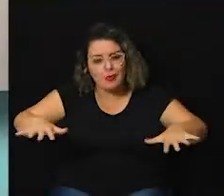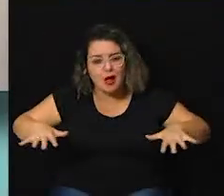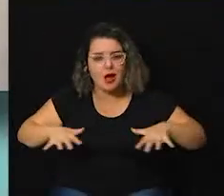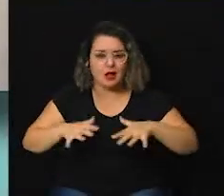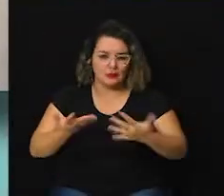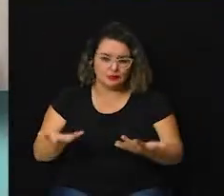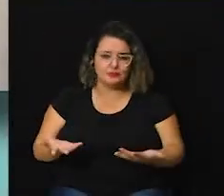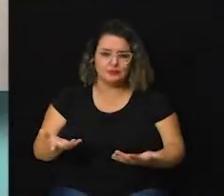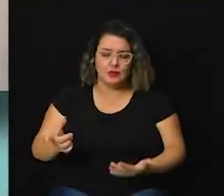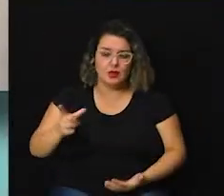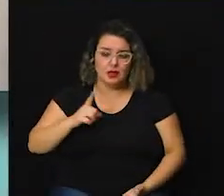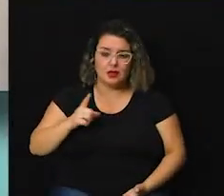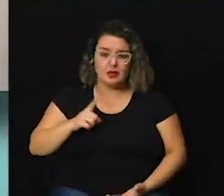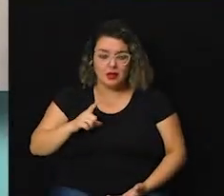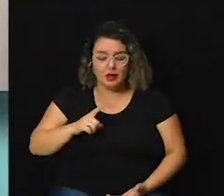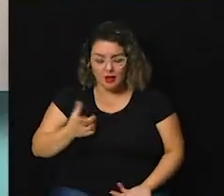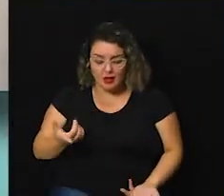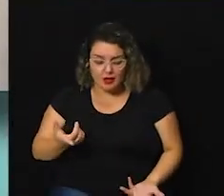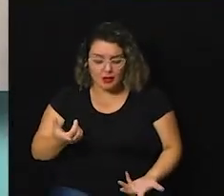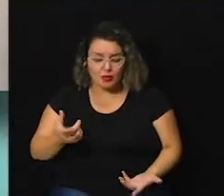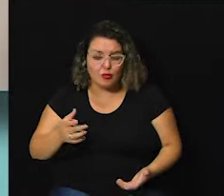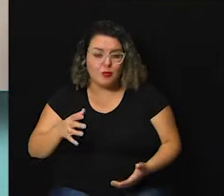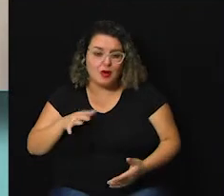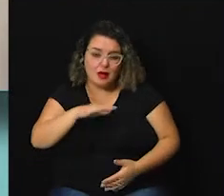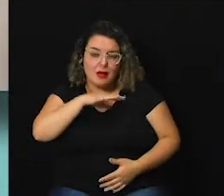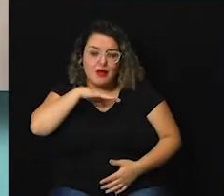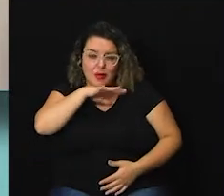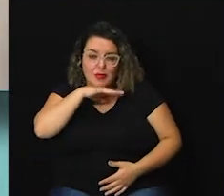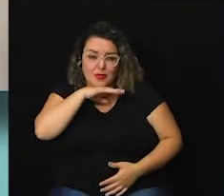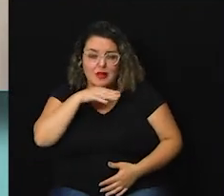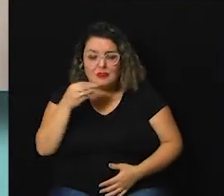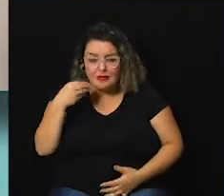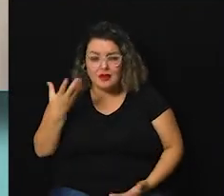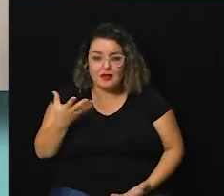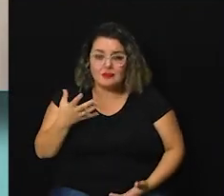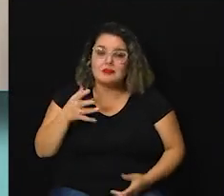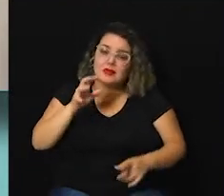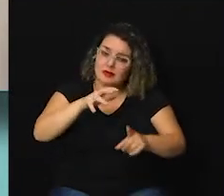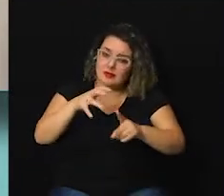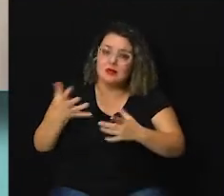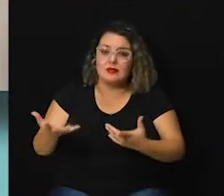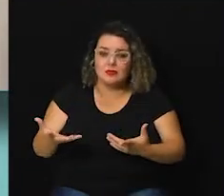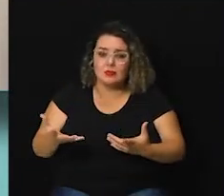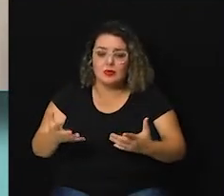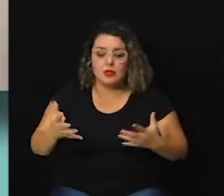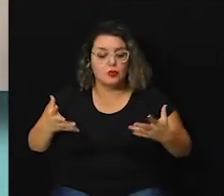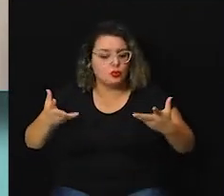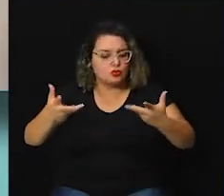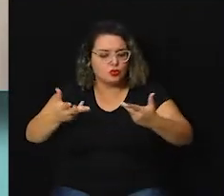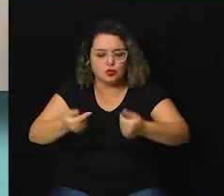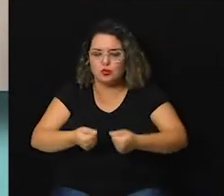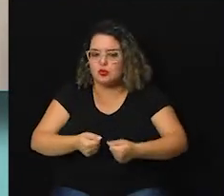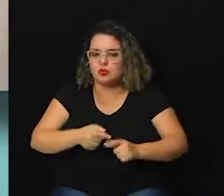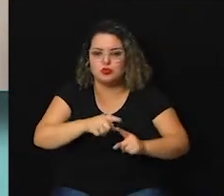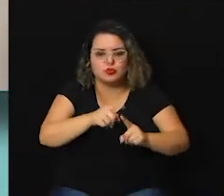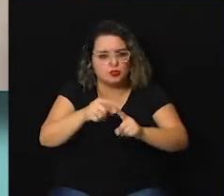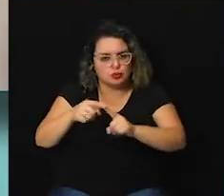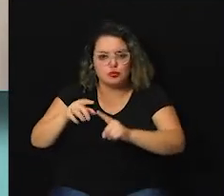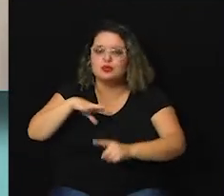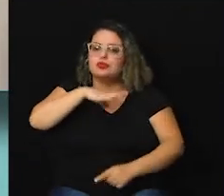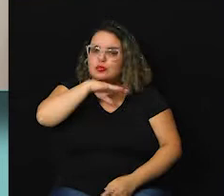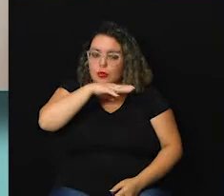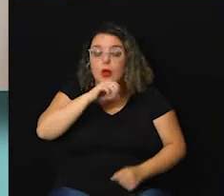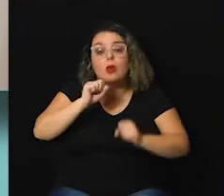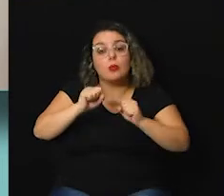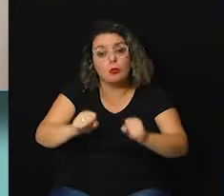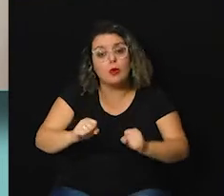Então, se você tem uma espécie já mais frágil, mais delicada, ela é mais ainda afetada do que a fauna em geral, do que outras espécies, já que